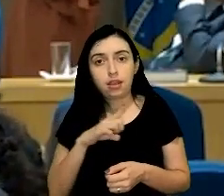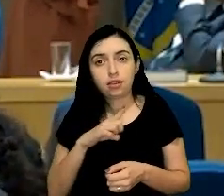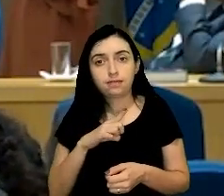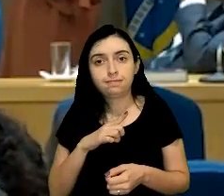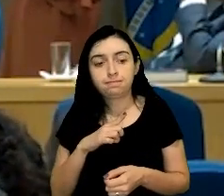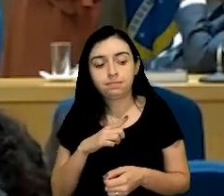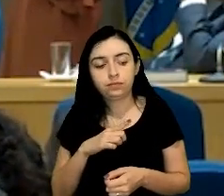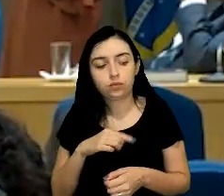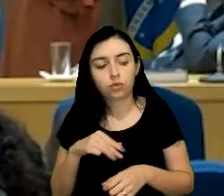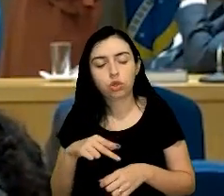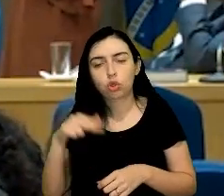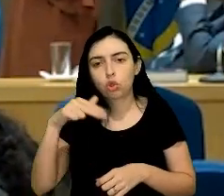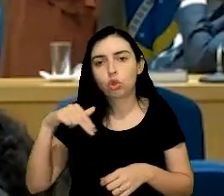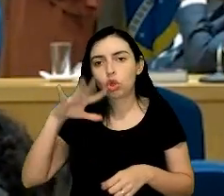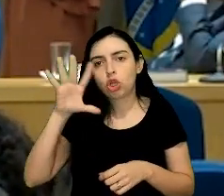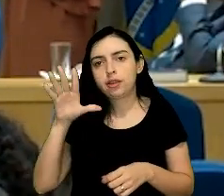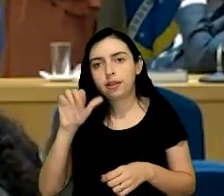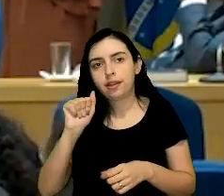né?